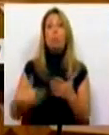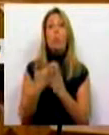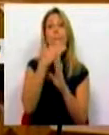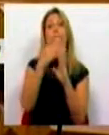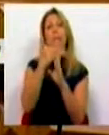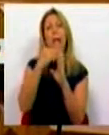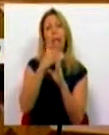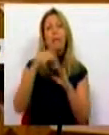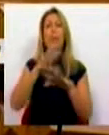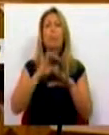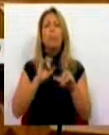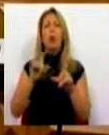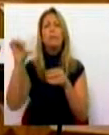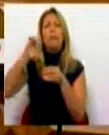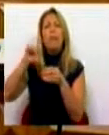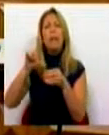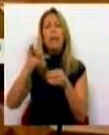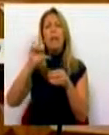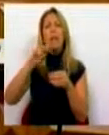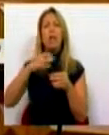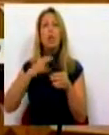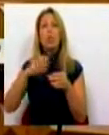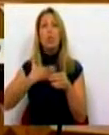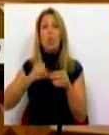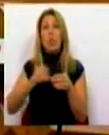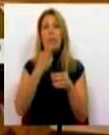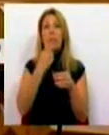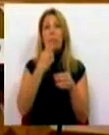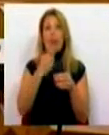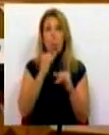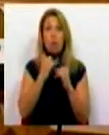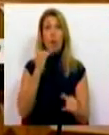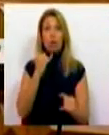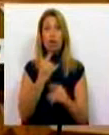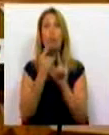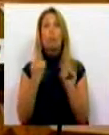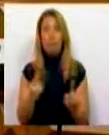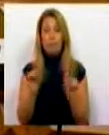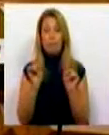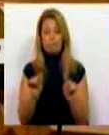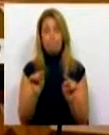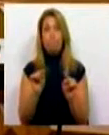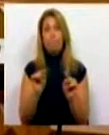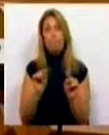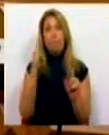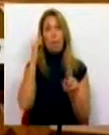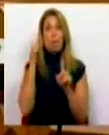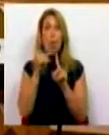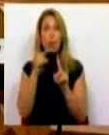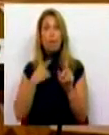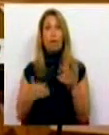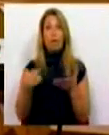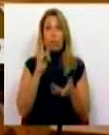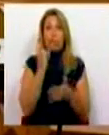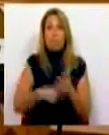o líquido da nicotina dos cigarros eletrónicos. E porquê? Porque a racionalidade destes impostos é, de facto, como eu disse